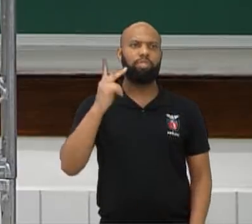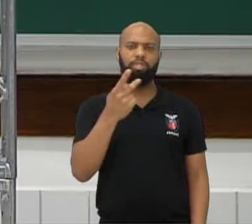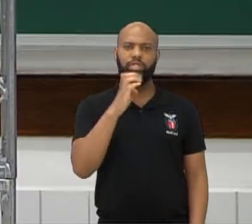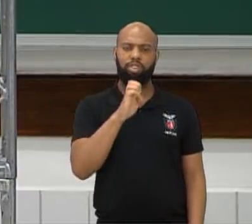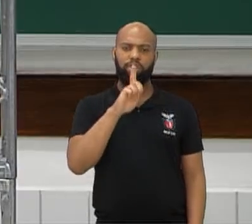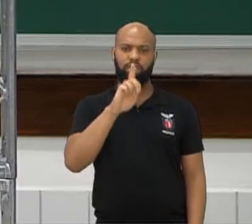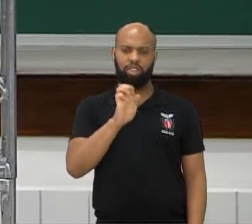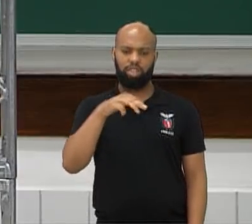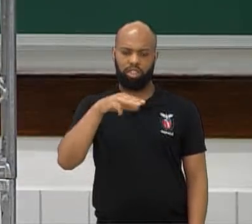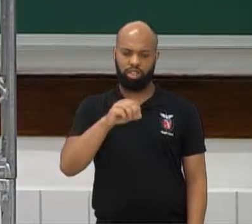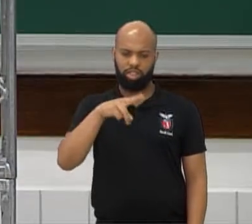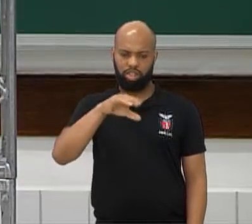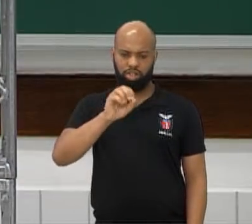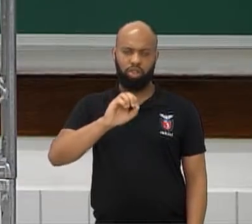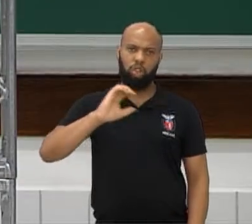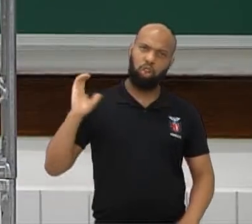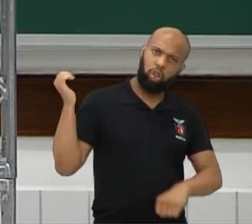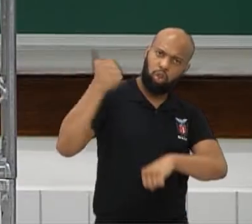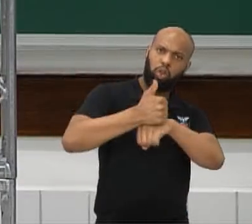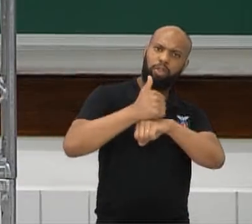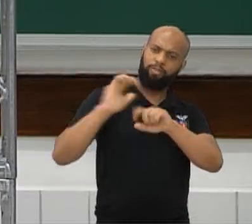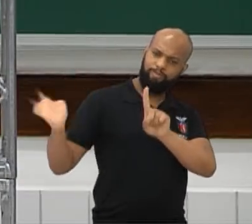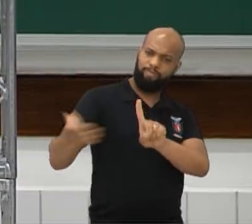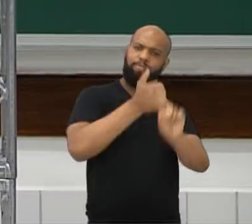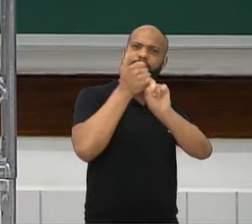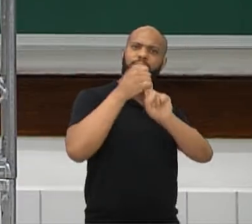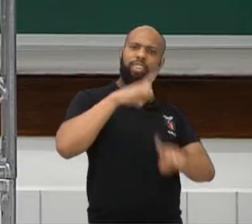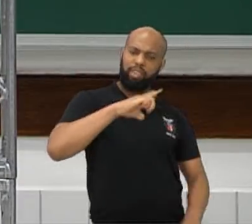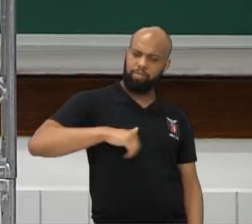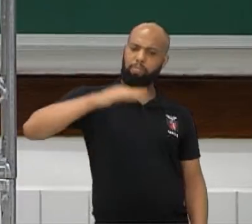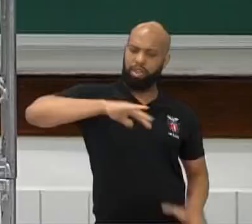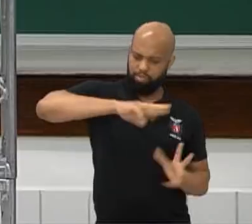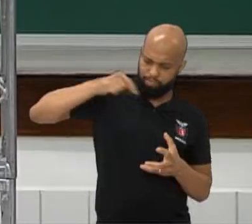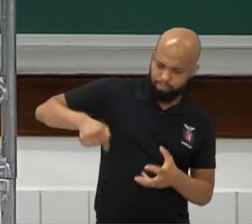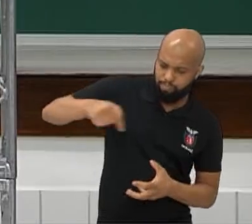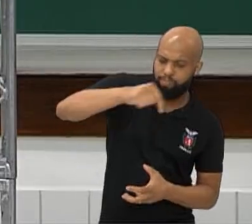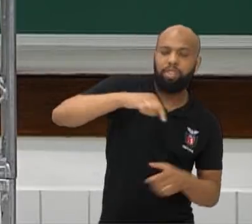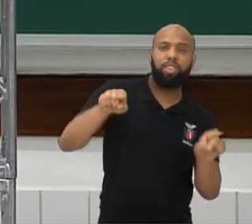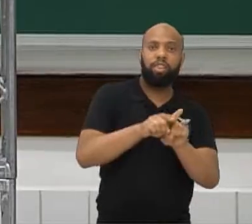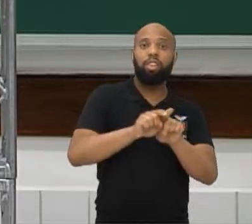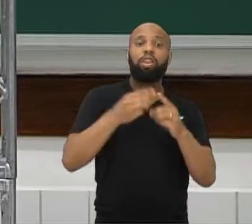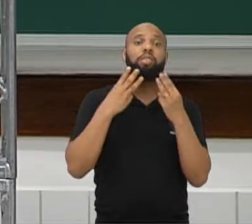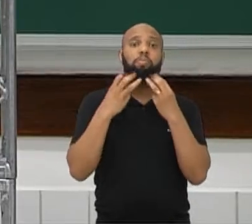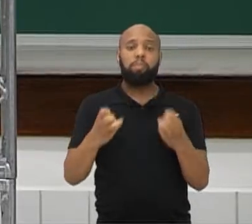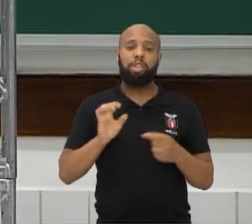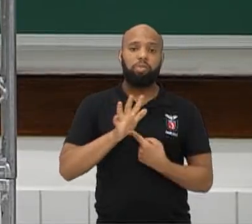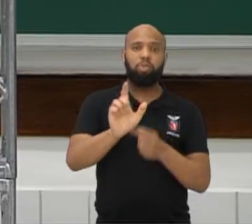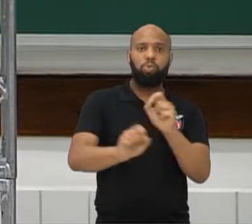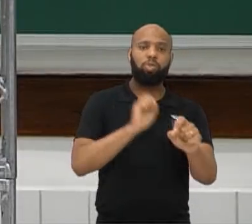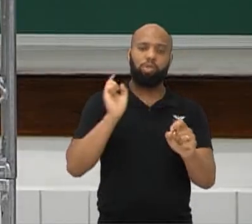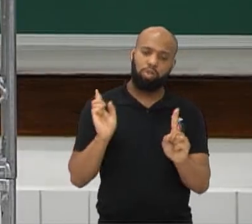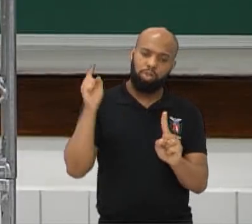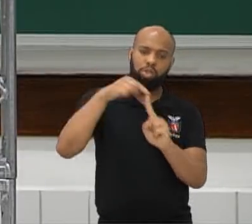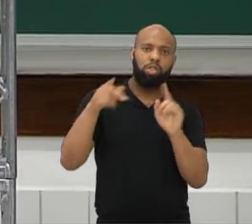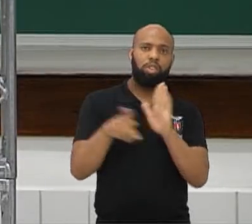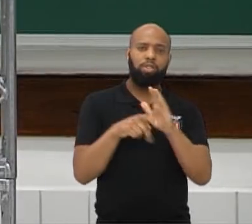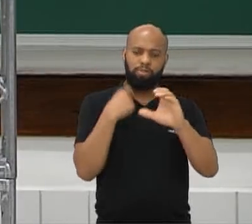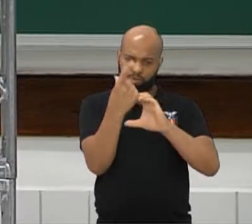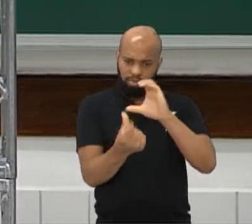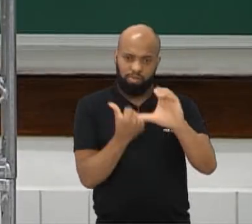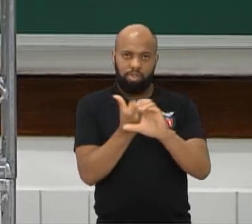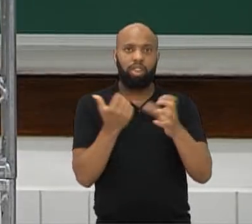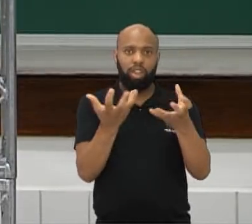que domina, né, o que está presente na maior parte do planeta. O Marx demonstra que o objetivo do capital é sempre se